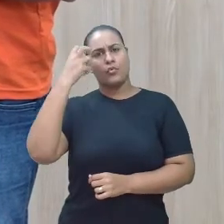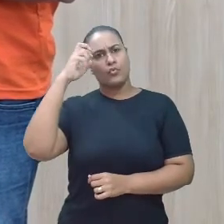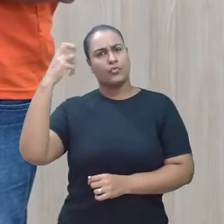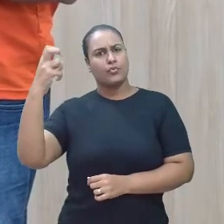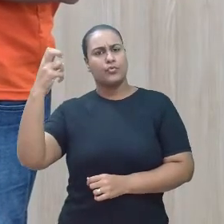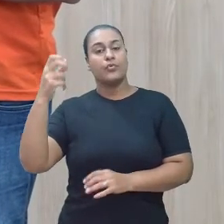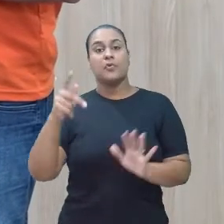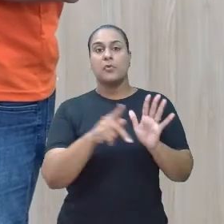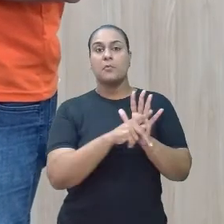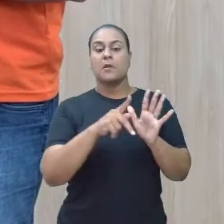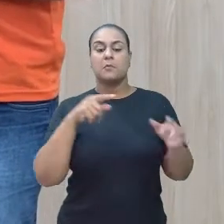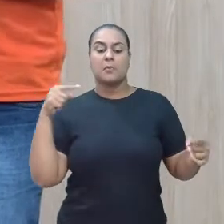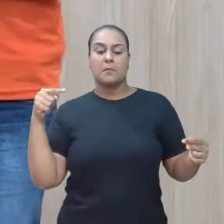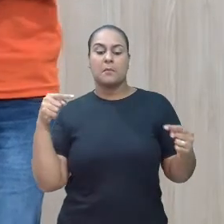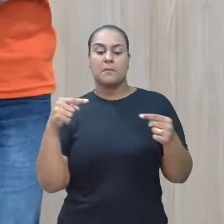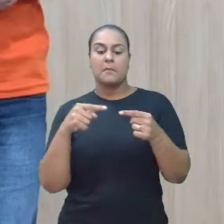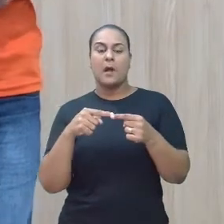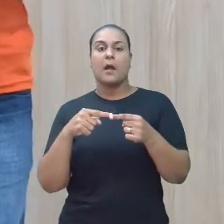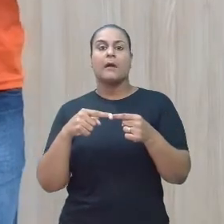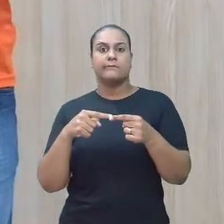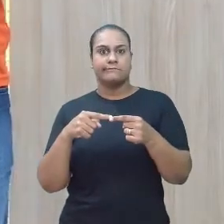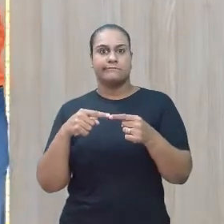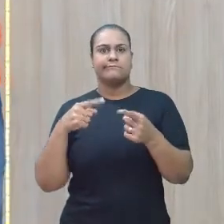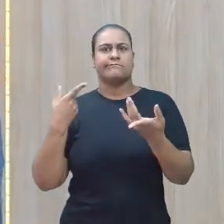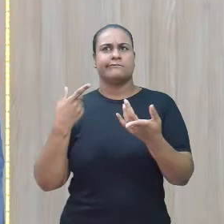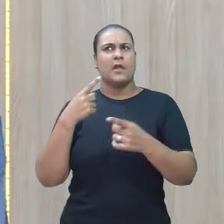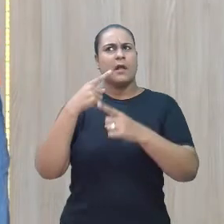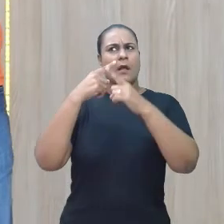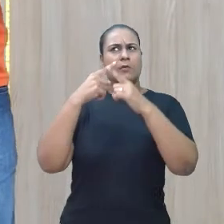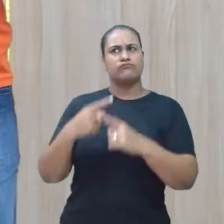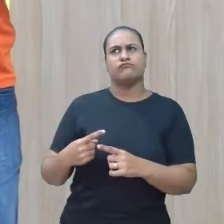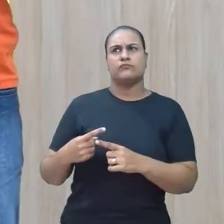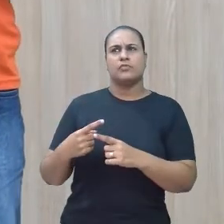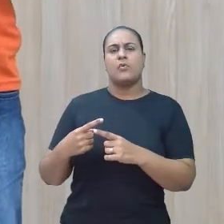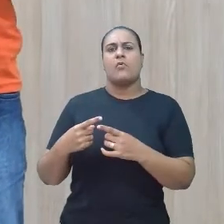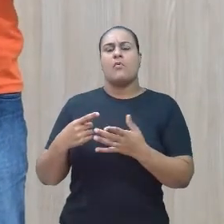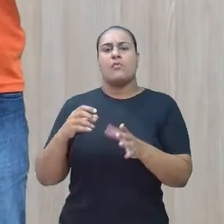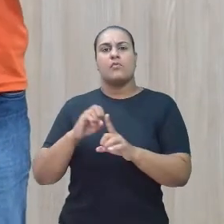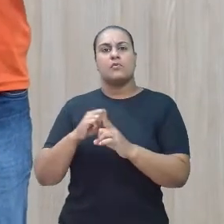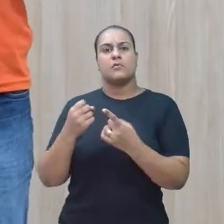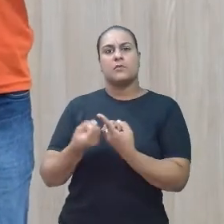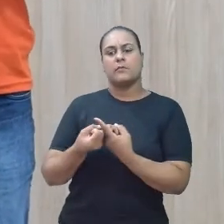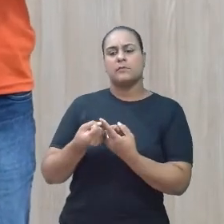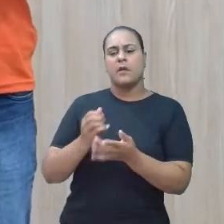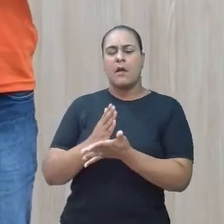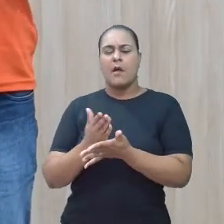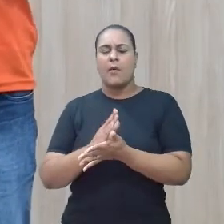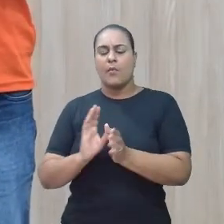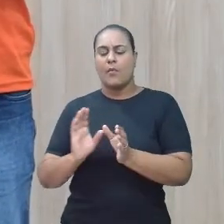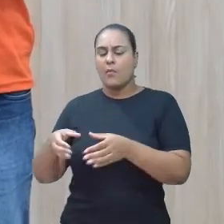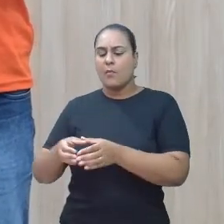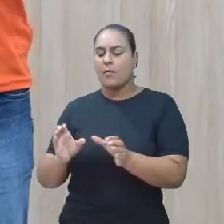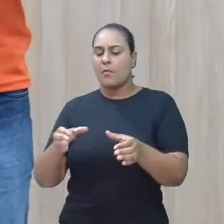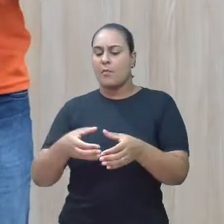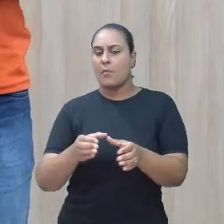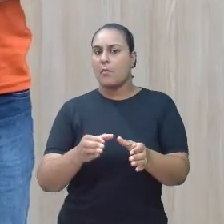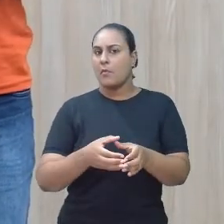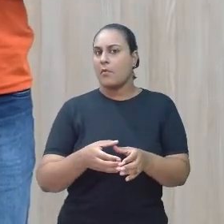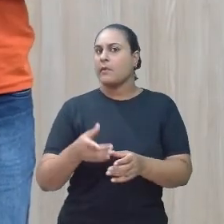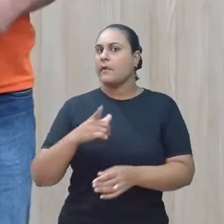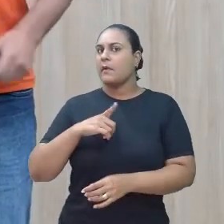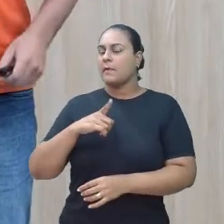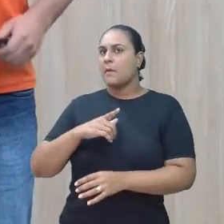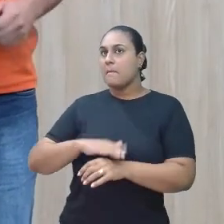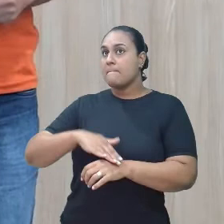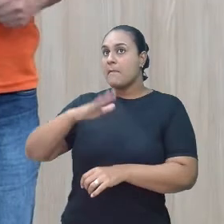quanto o patrimônio está ligado às disputas sociais. Quando a gente falou que alguns grupos, por conta por ter mais ou menos